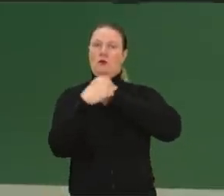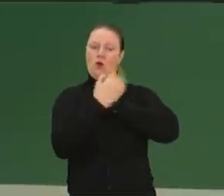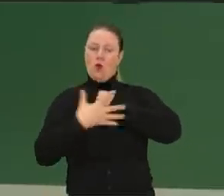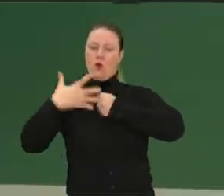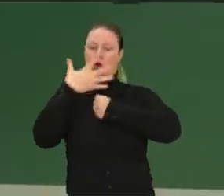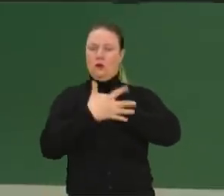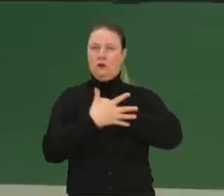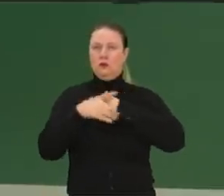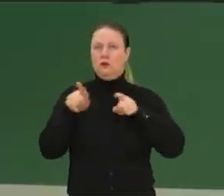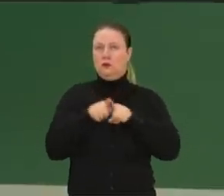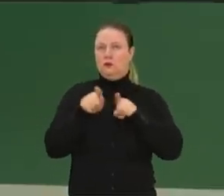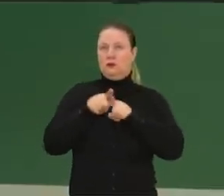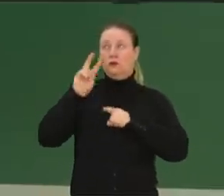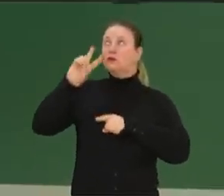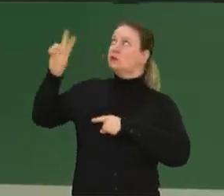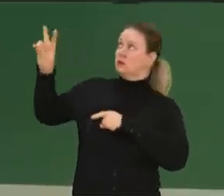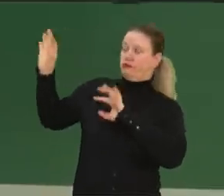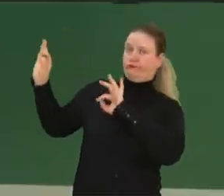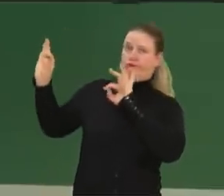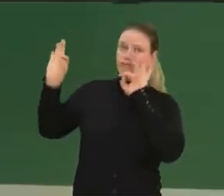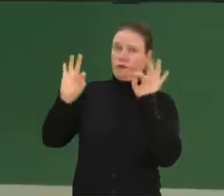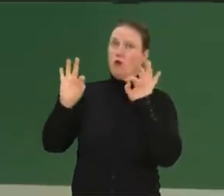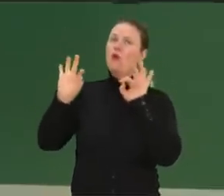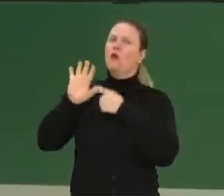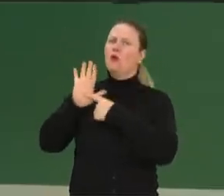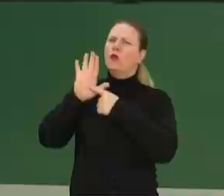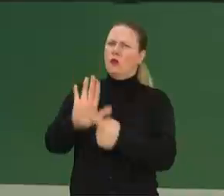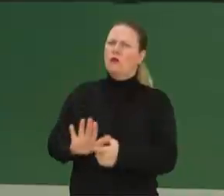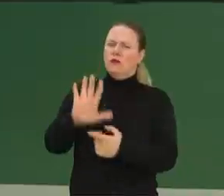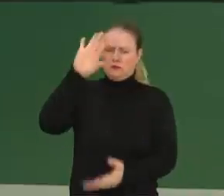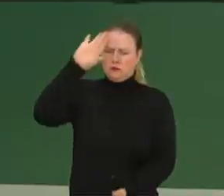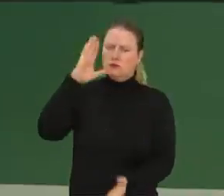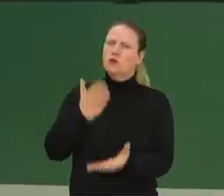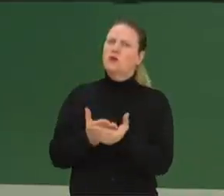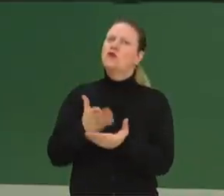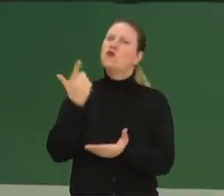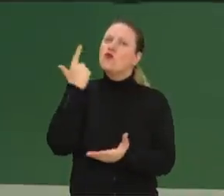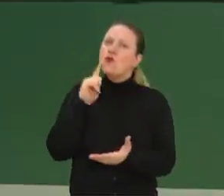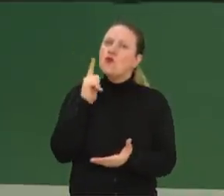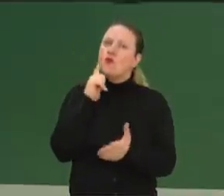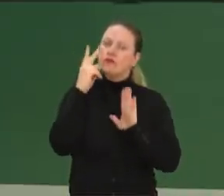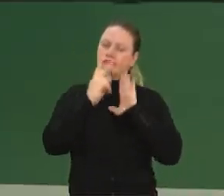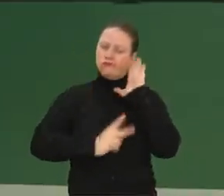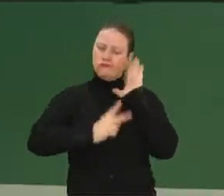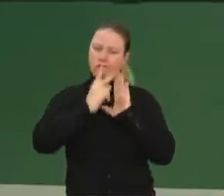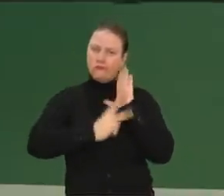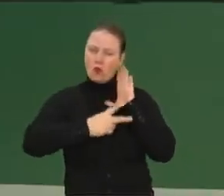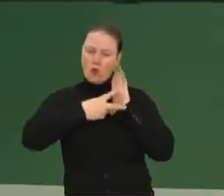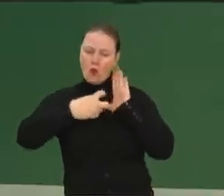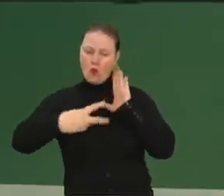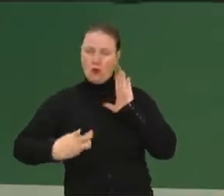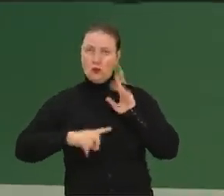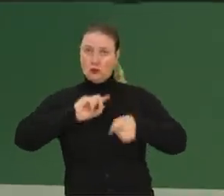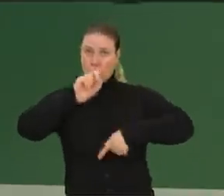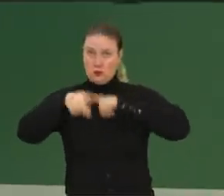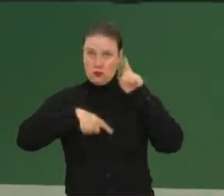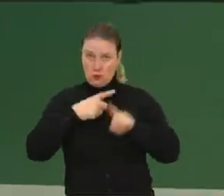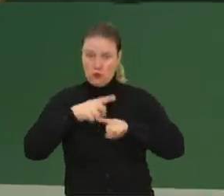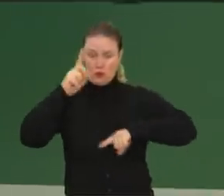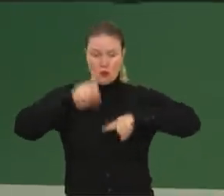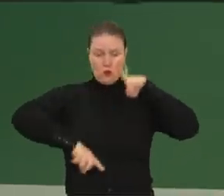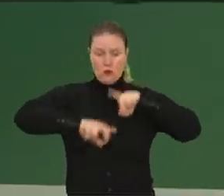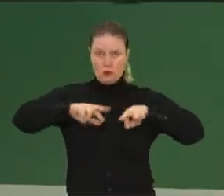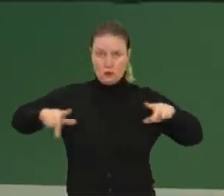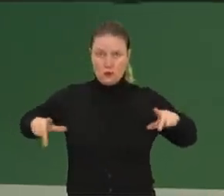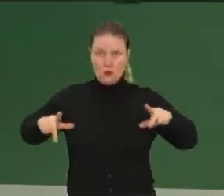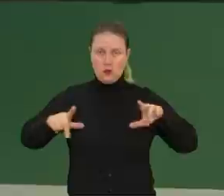eu trouxe um material aqui que eu tenho certeza que vale a pena a sua leitura. Então, depois dessa aula, tira um tempinho, acessa o